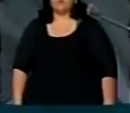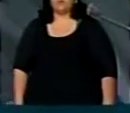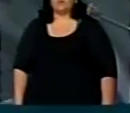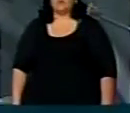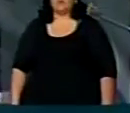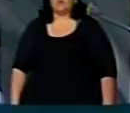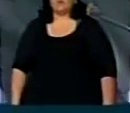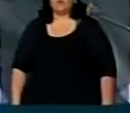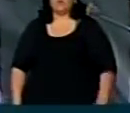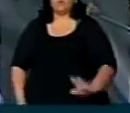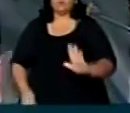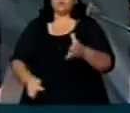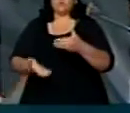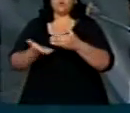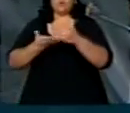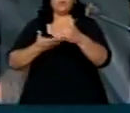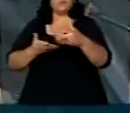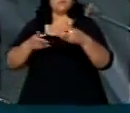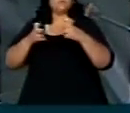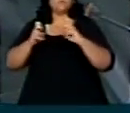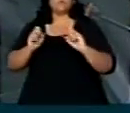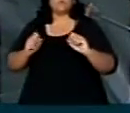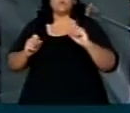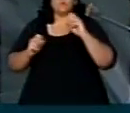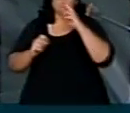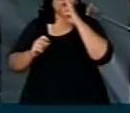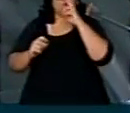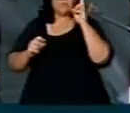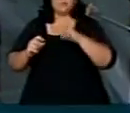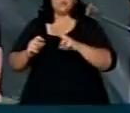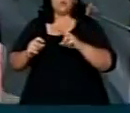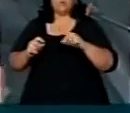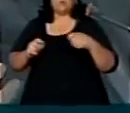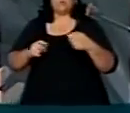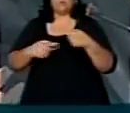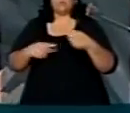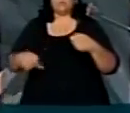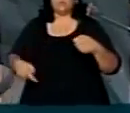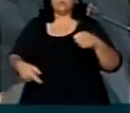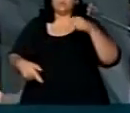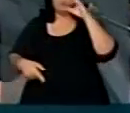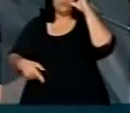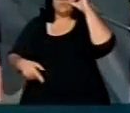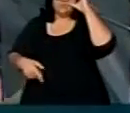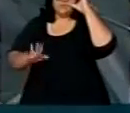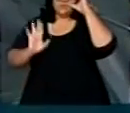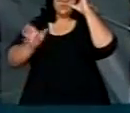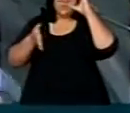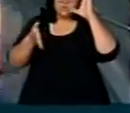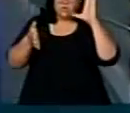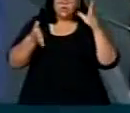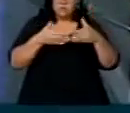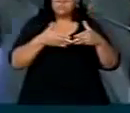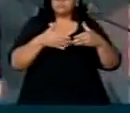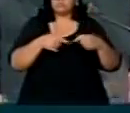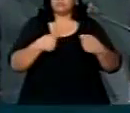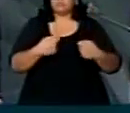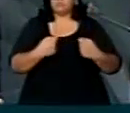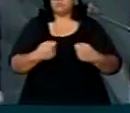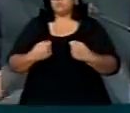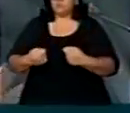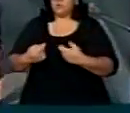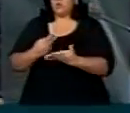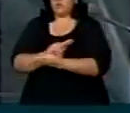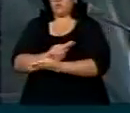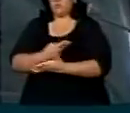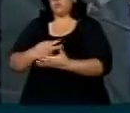gente já começa a ver que os olhos da presidente já começam a se voltar um pouco para o que